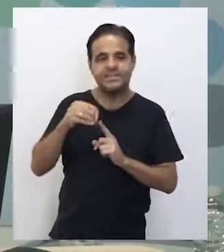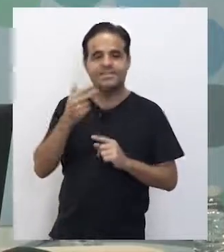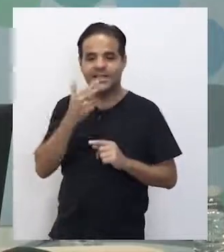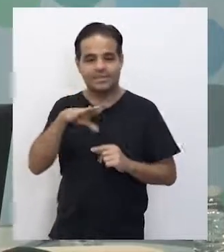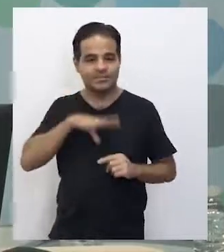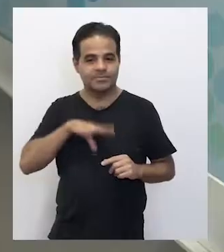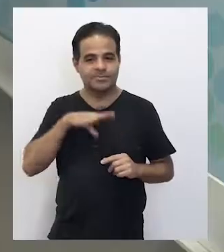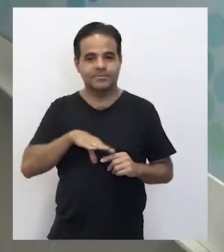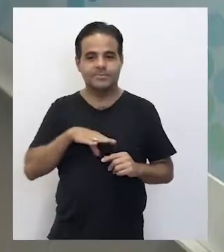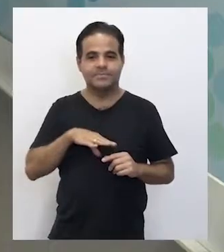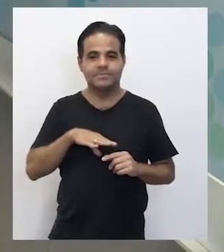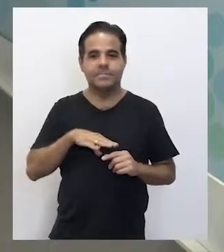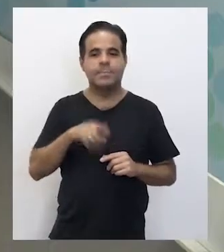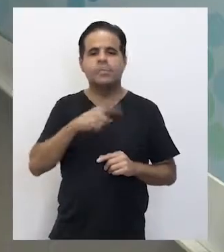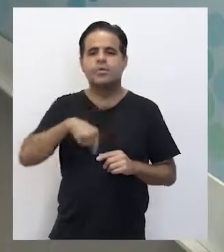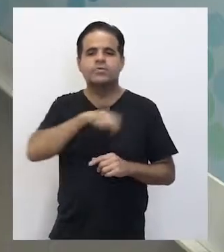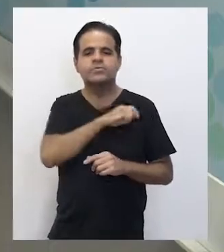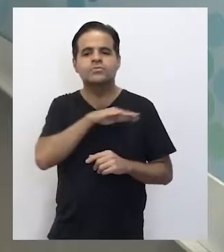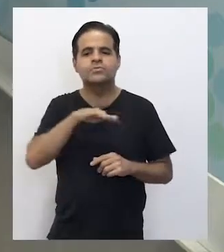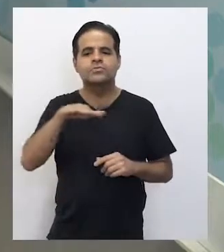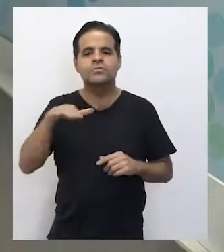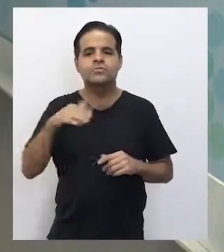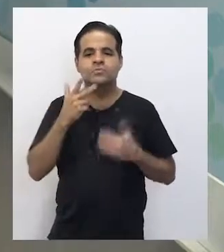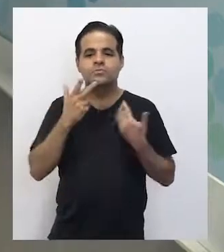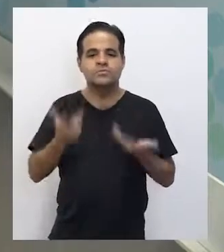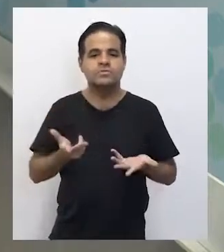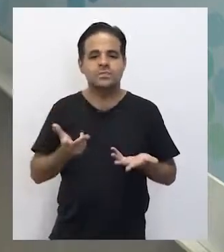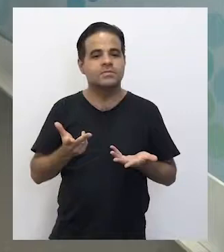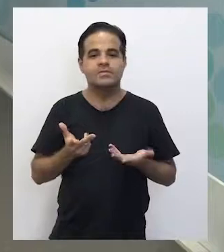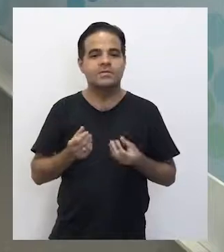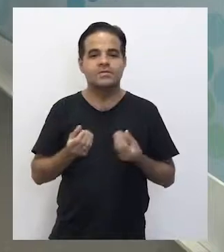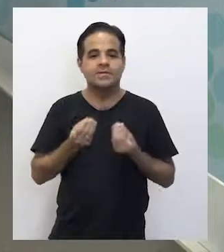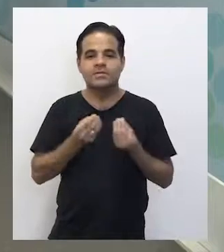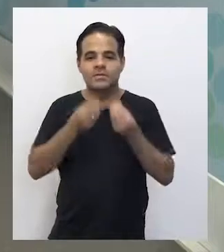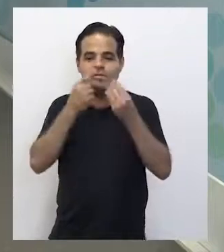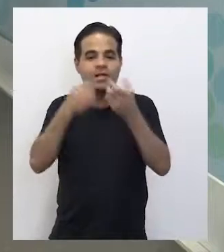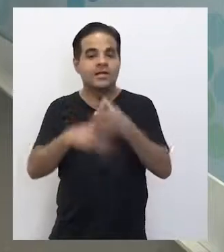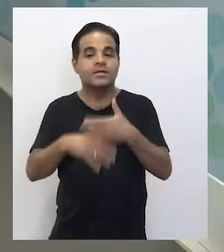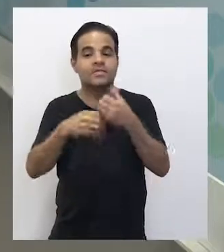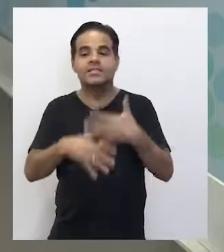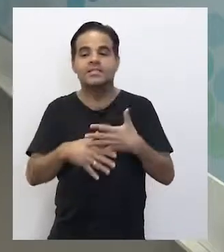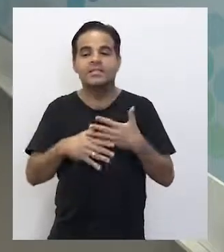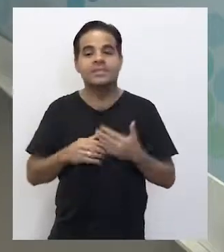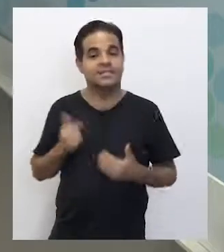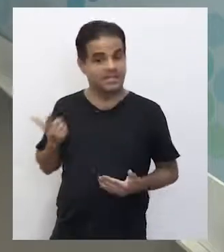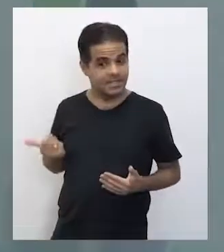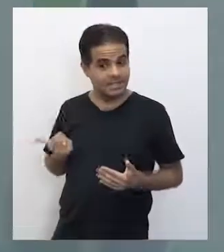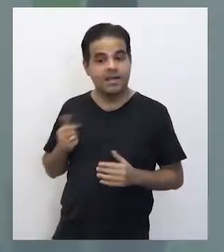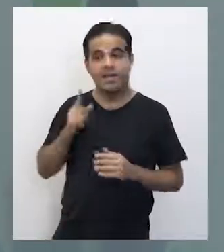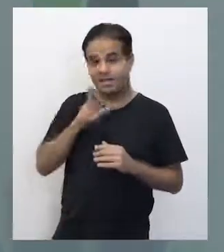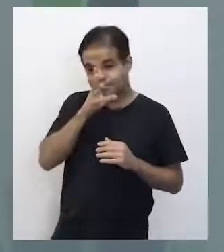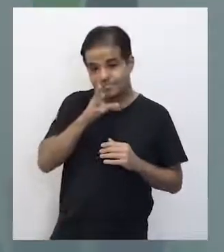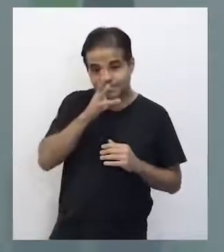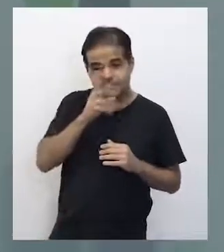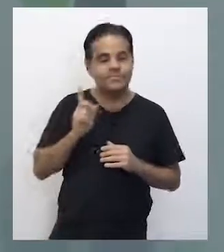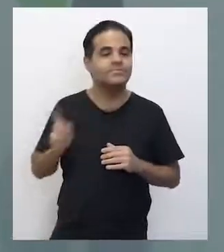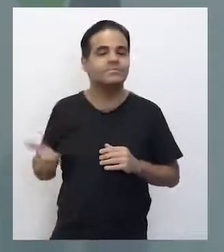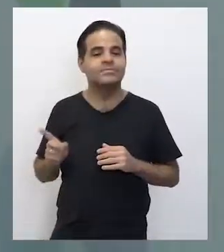portuguesa. Intruso. Cadê os nossos alunos para falar do Among Us no chat? Cadê? Ele é um intruso,